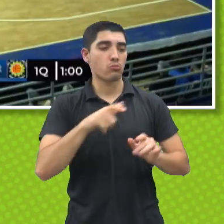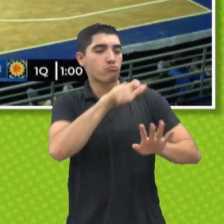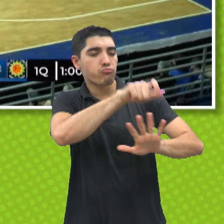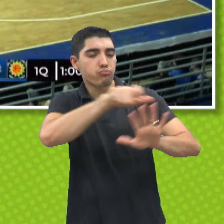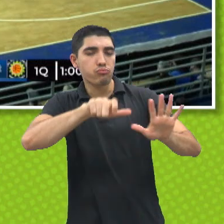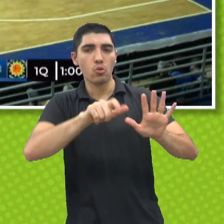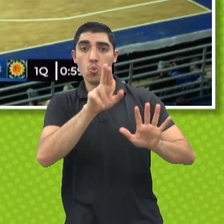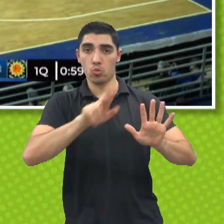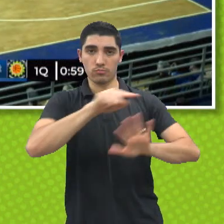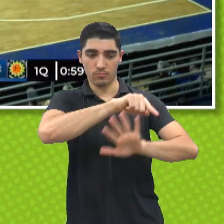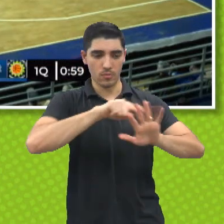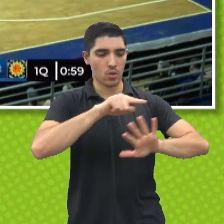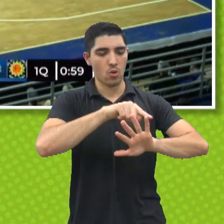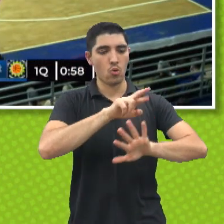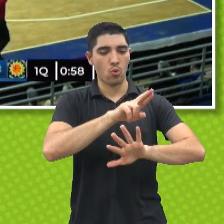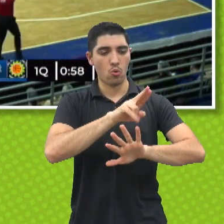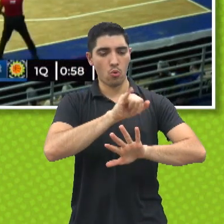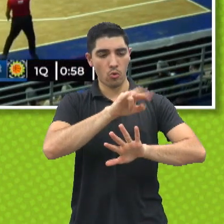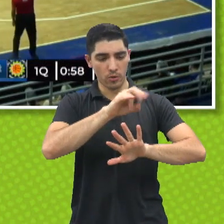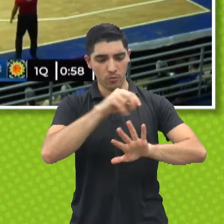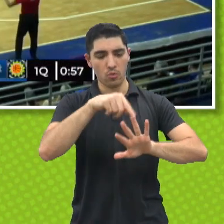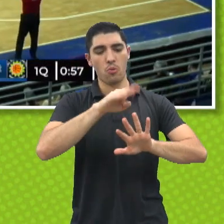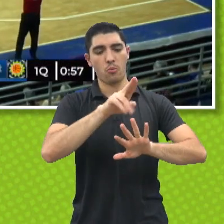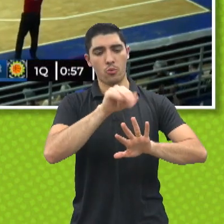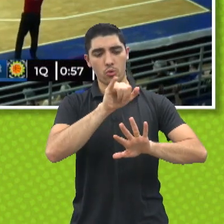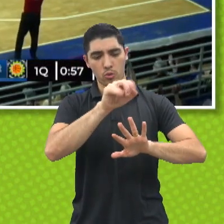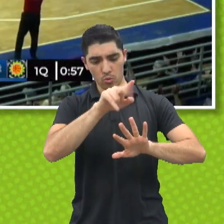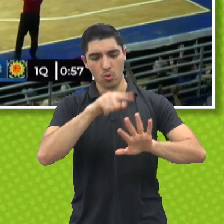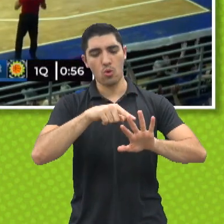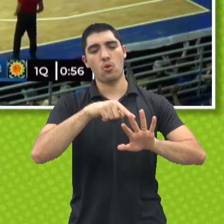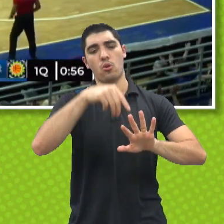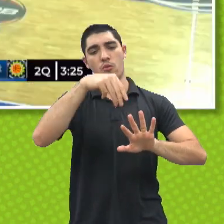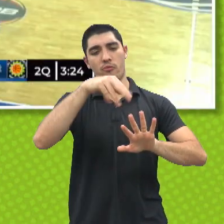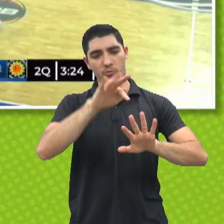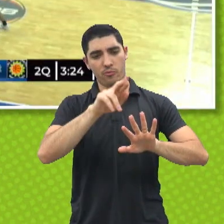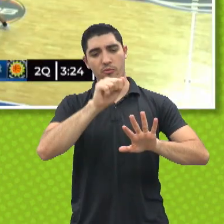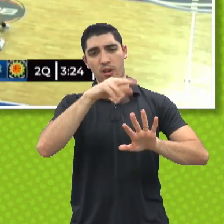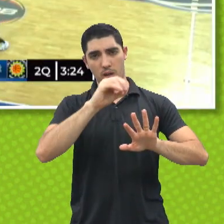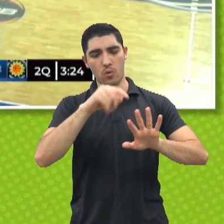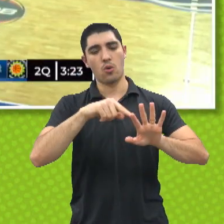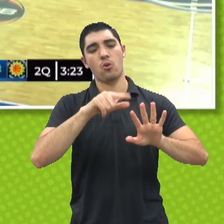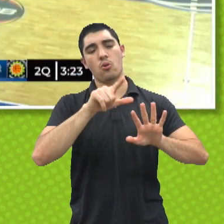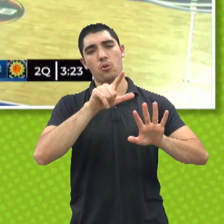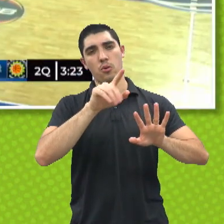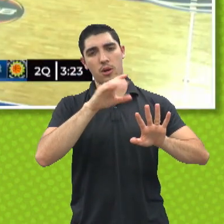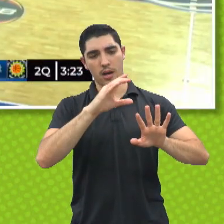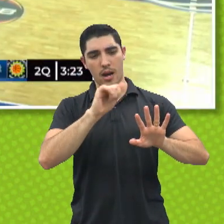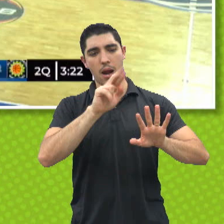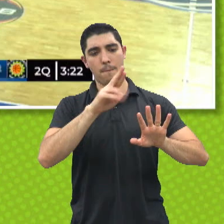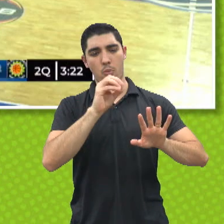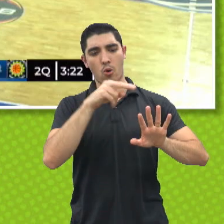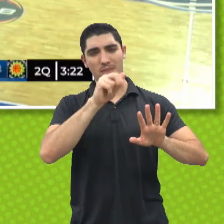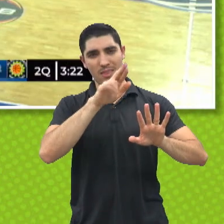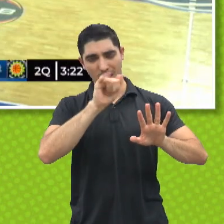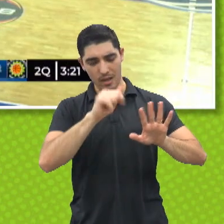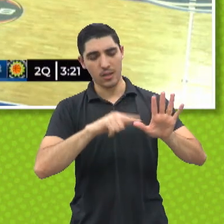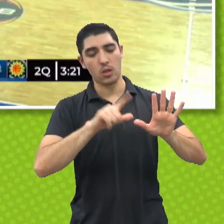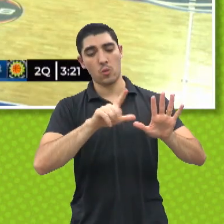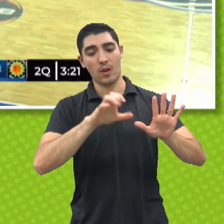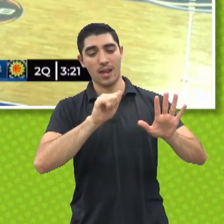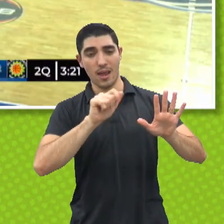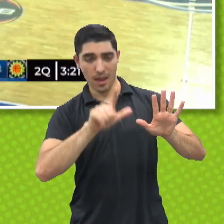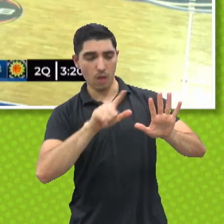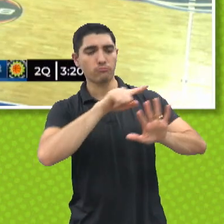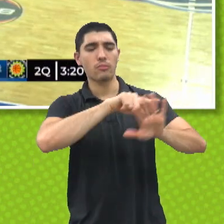partidas com Ruivo Mateus Buiu Franco vieta Renato Carbonari E também o Mateus Leal entraram durante a partida o Douglas do Santos o Vitão Gabriel